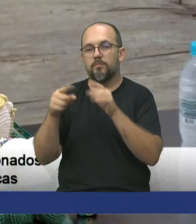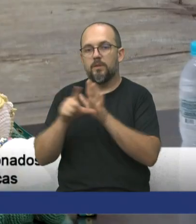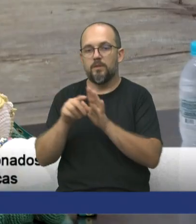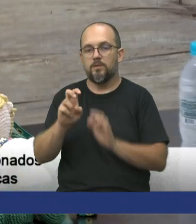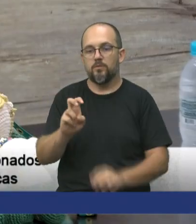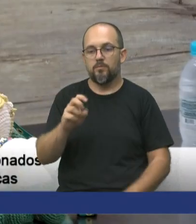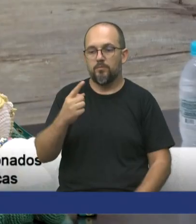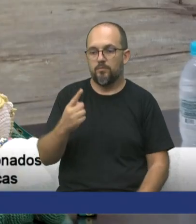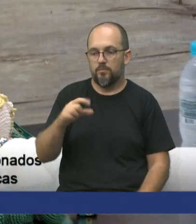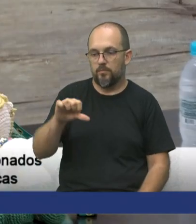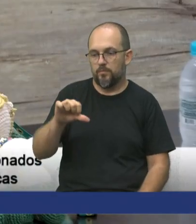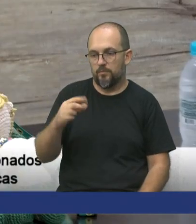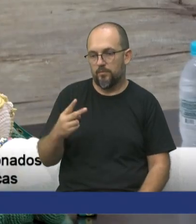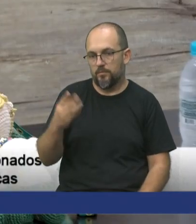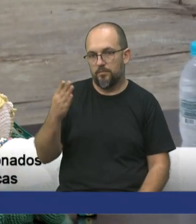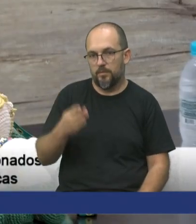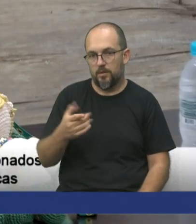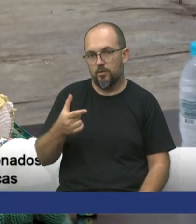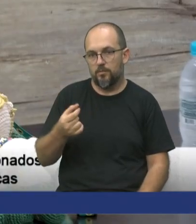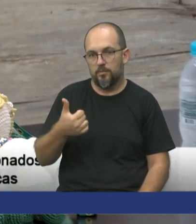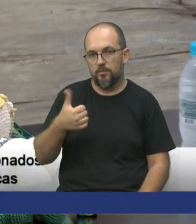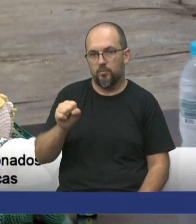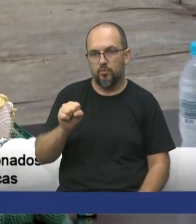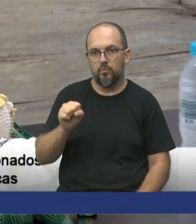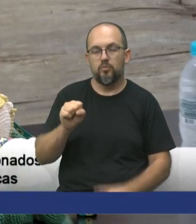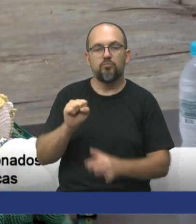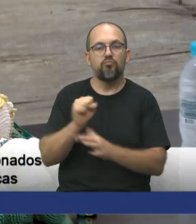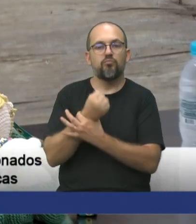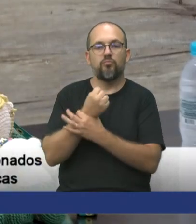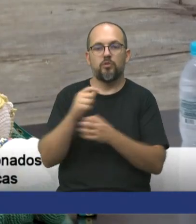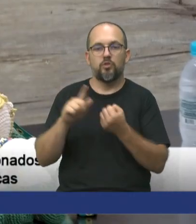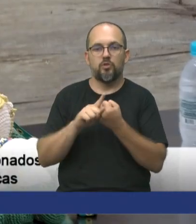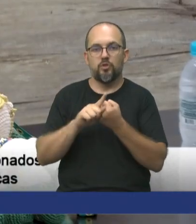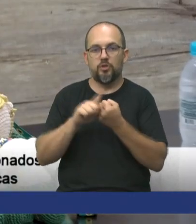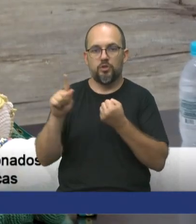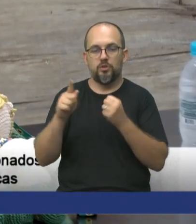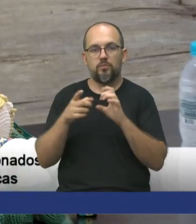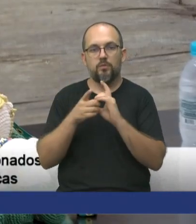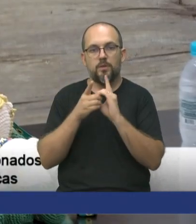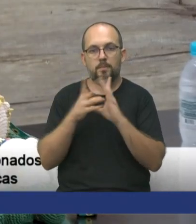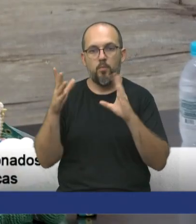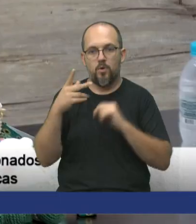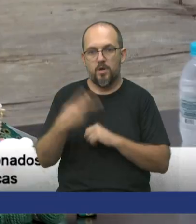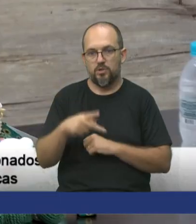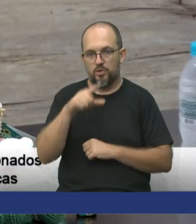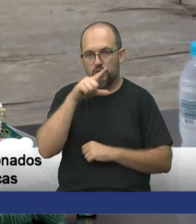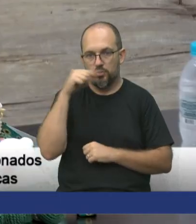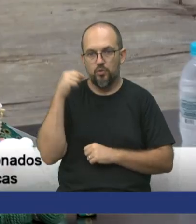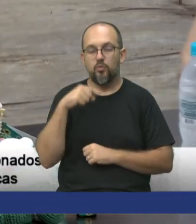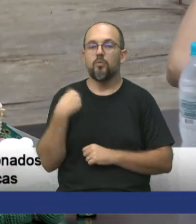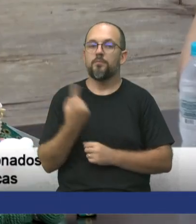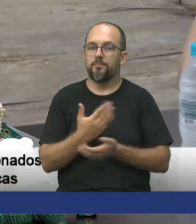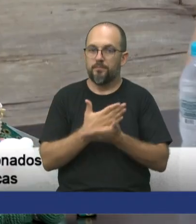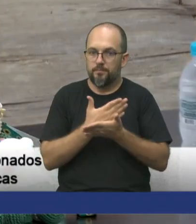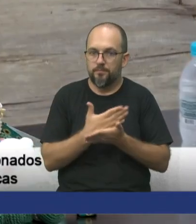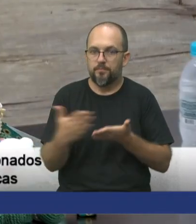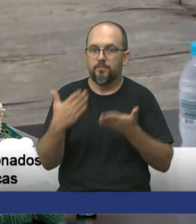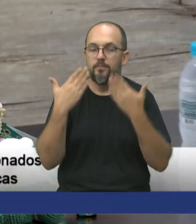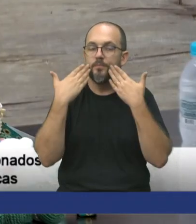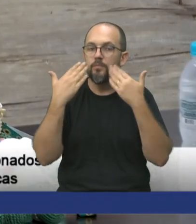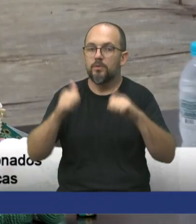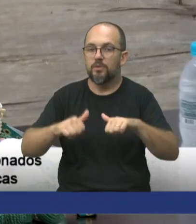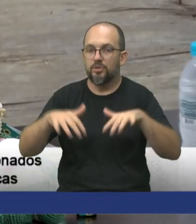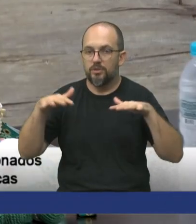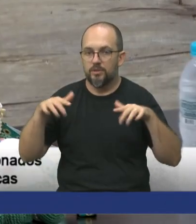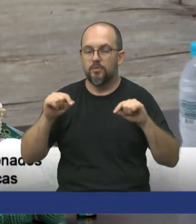de 2018, garantindo a gestão democrática da cidade. Nós começamos esta audiência